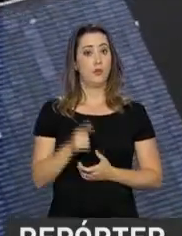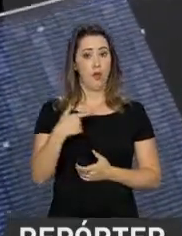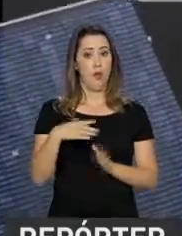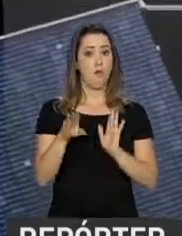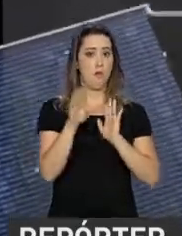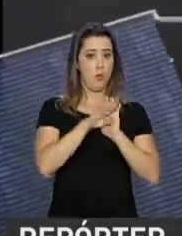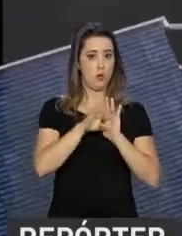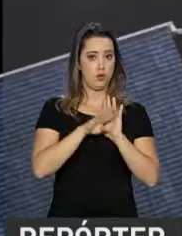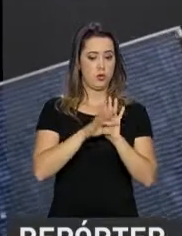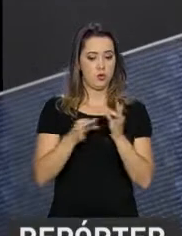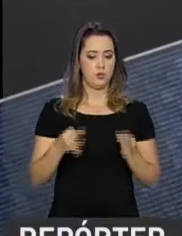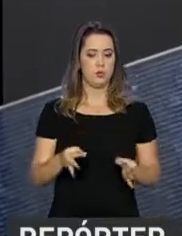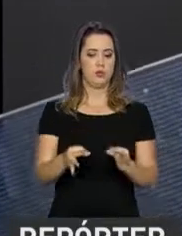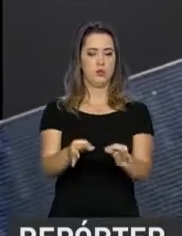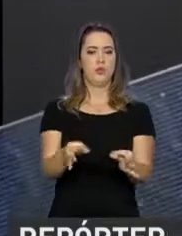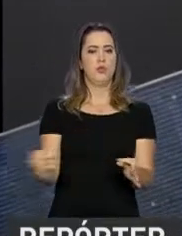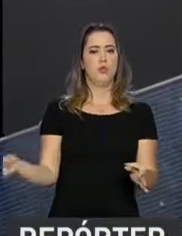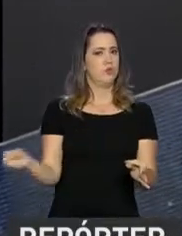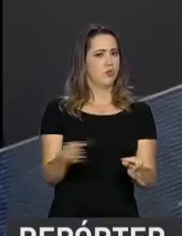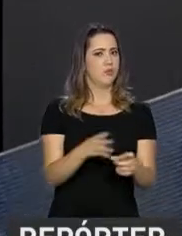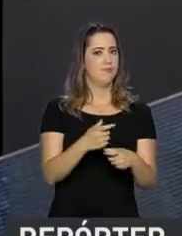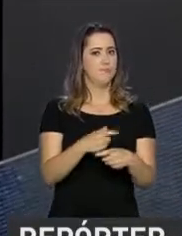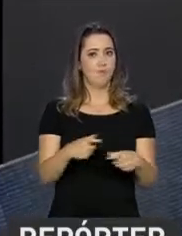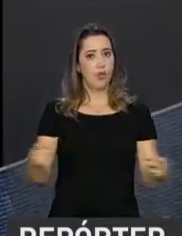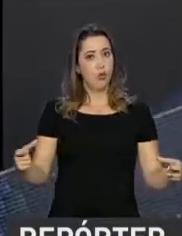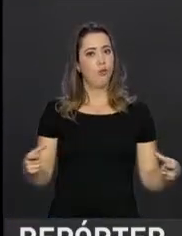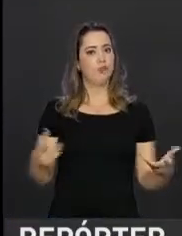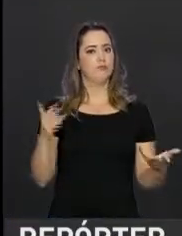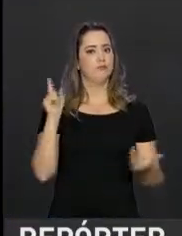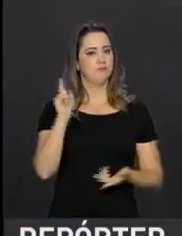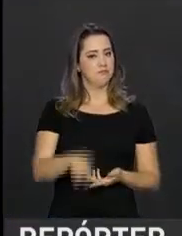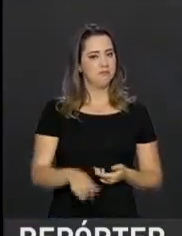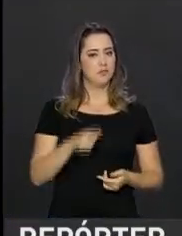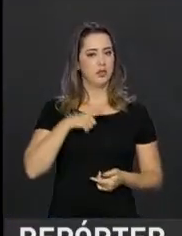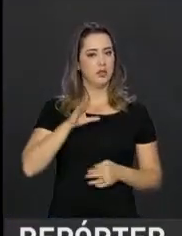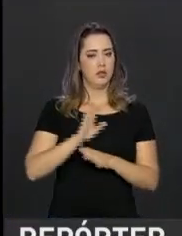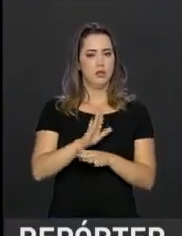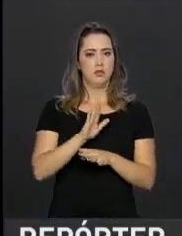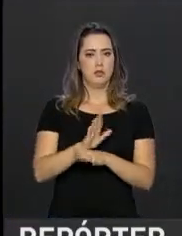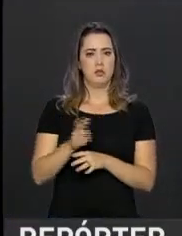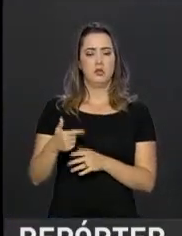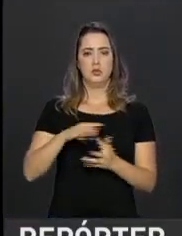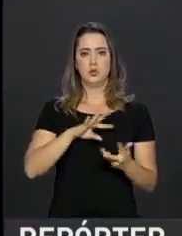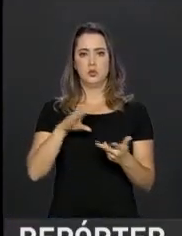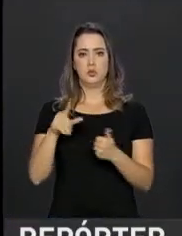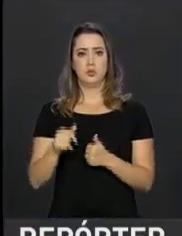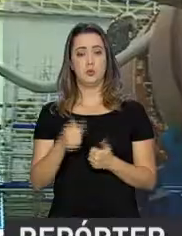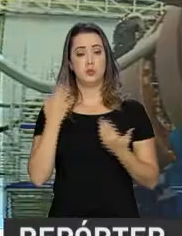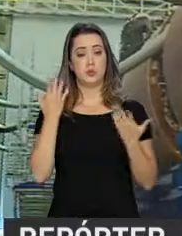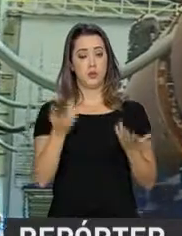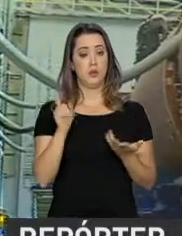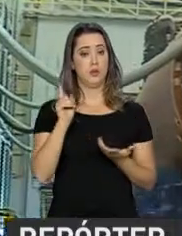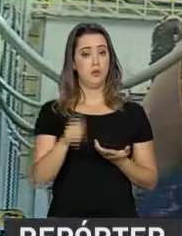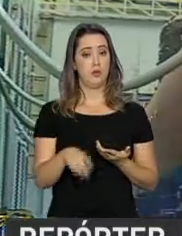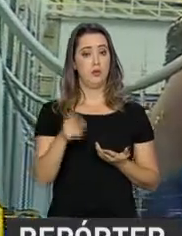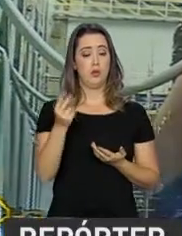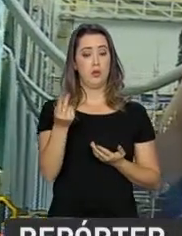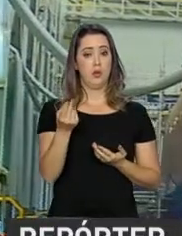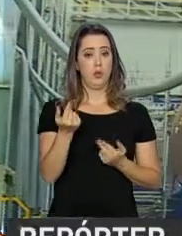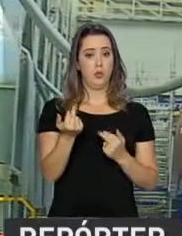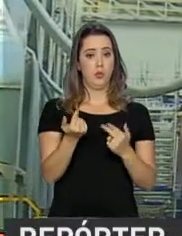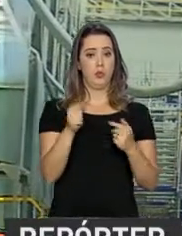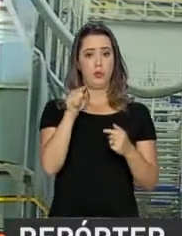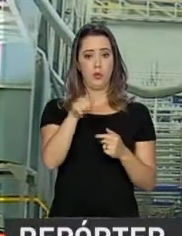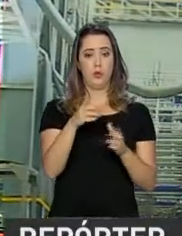projetos de tecnologia e inovação desenvolvidos no brasil contam com a cooperação internacional é o caso do estaleiro de